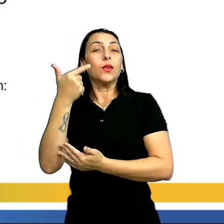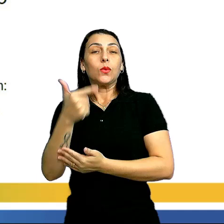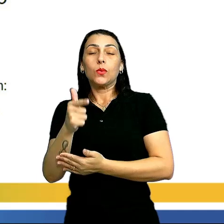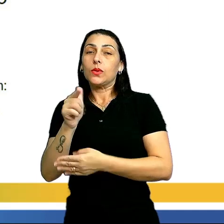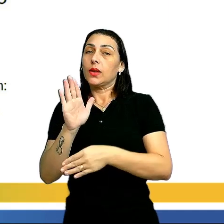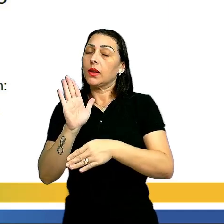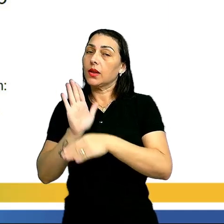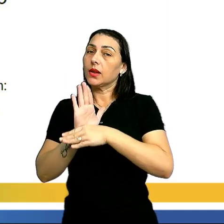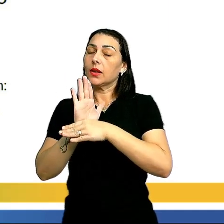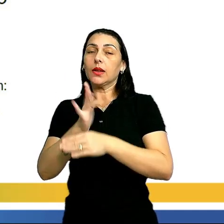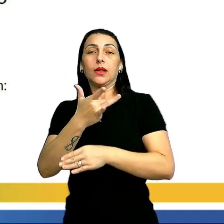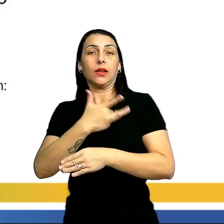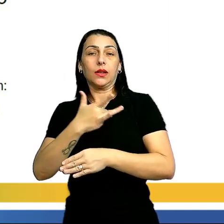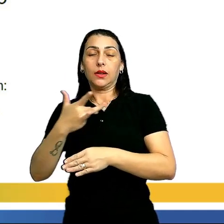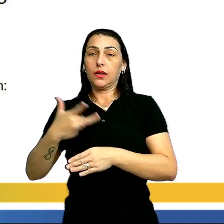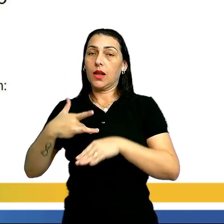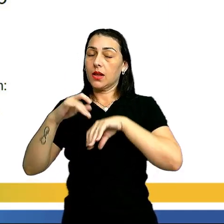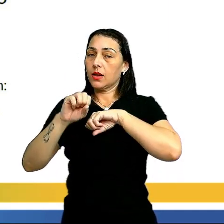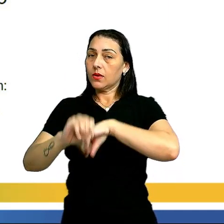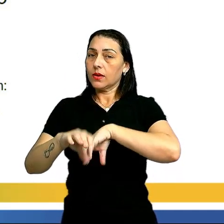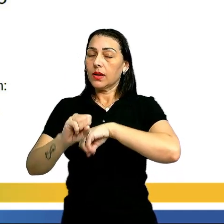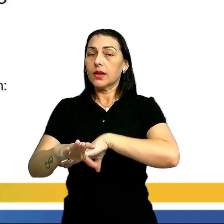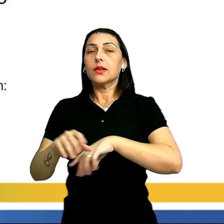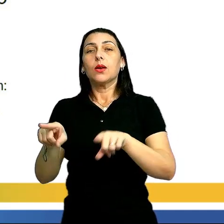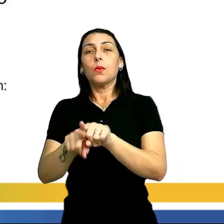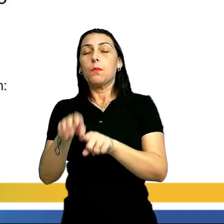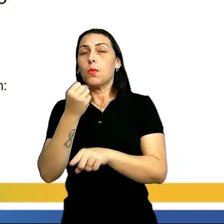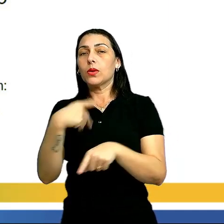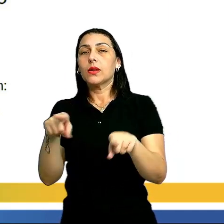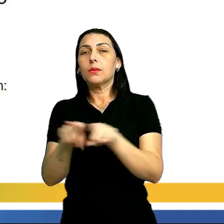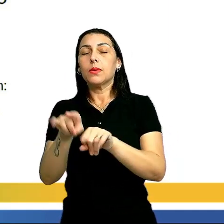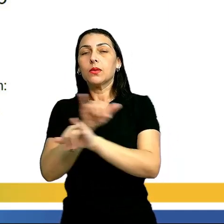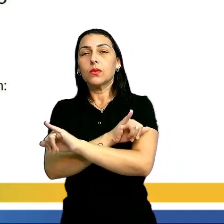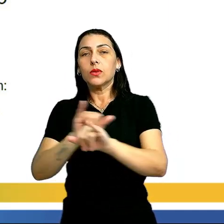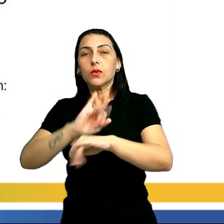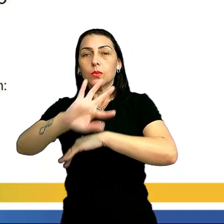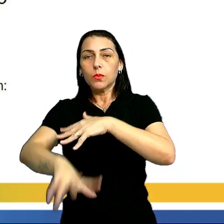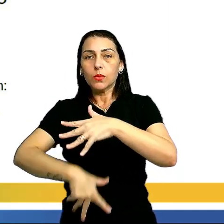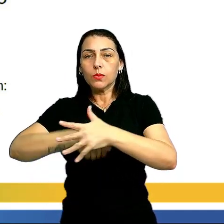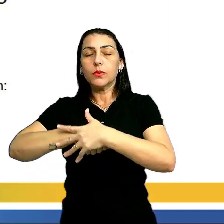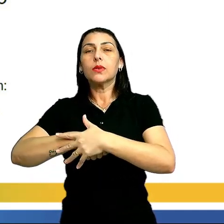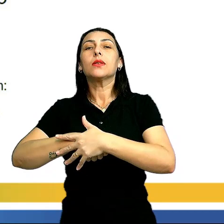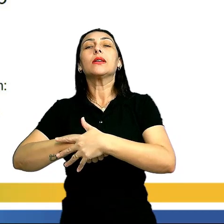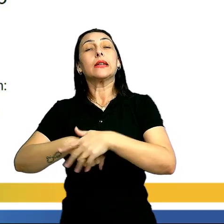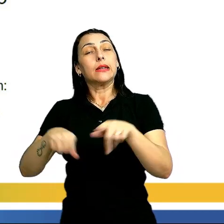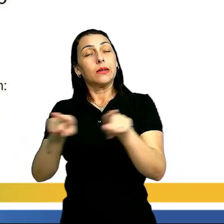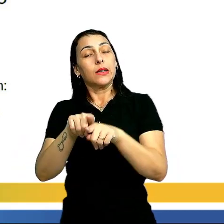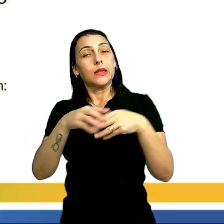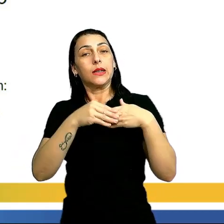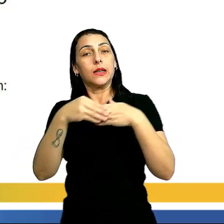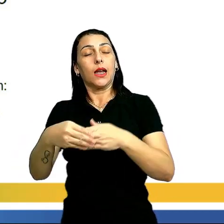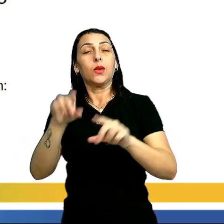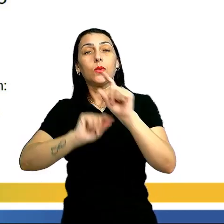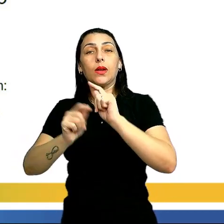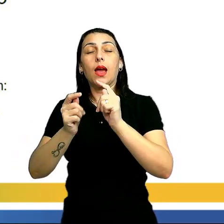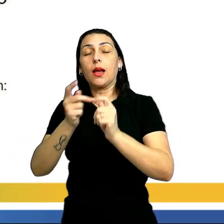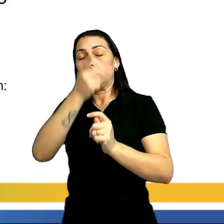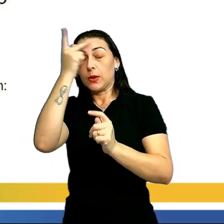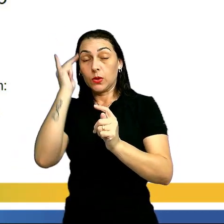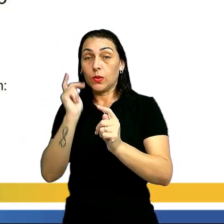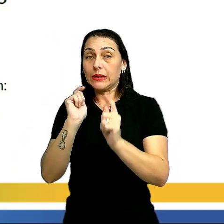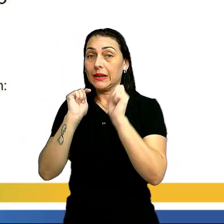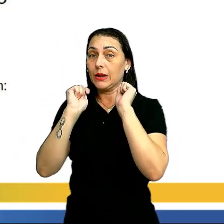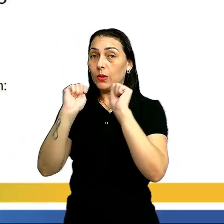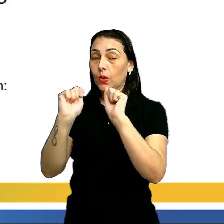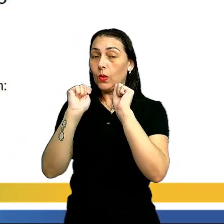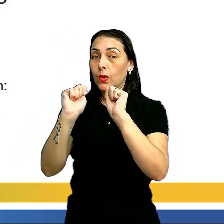desassistência nas áreas de saúde e educação, notícias sobre corrupção, levam uma parte da torcida a